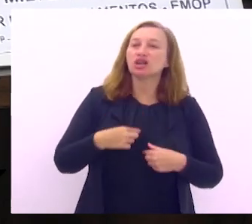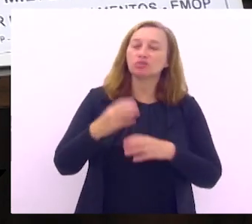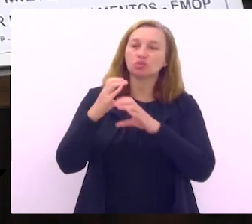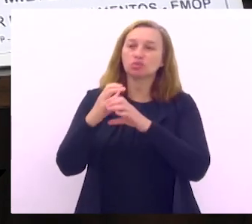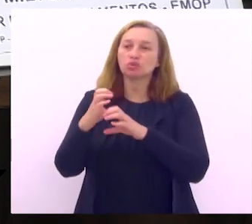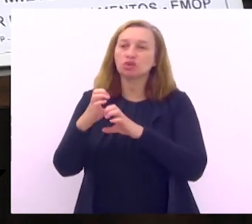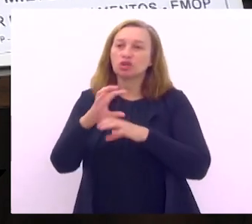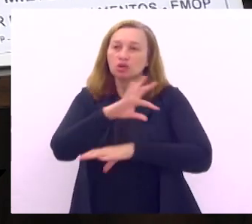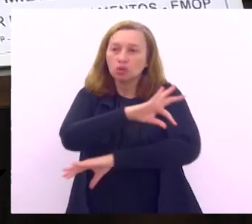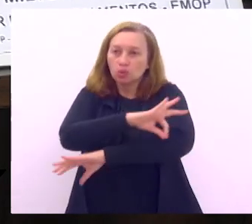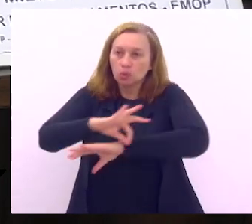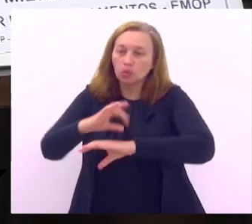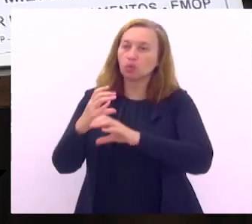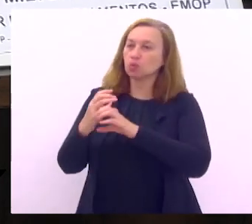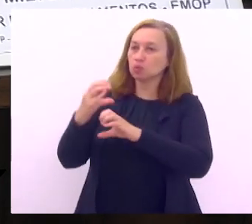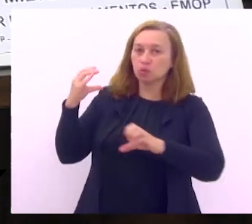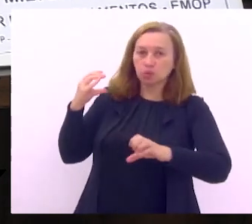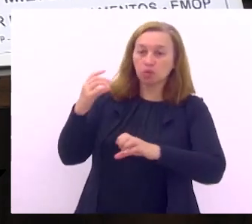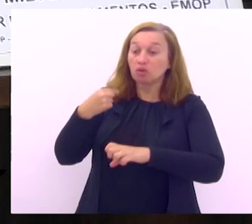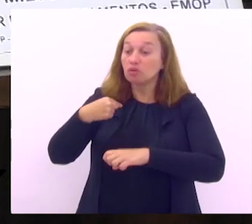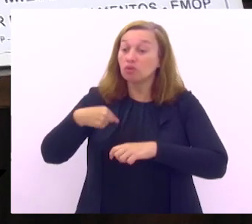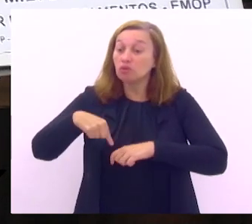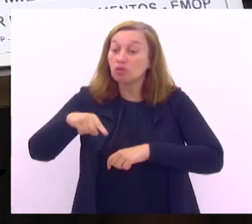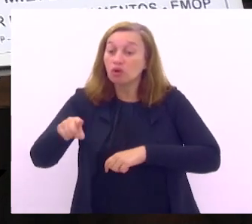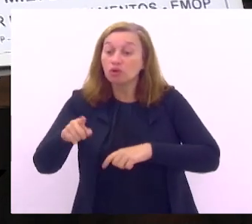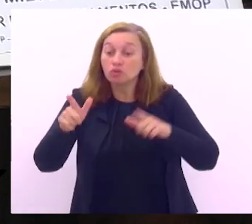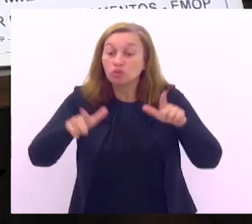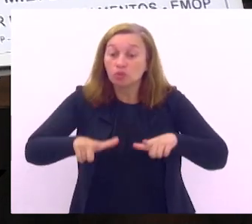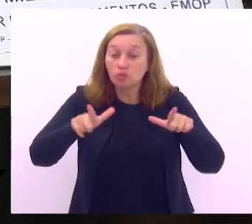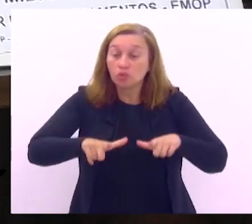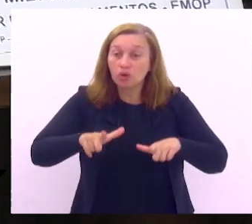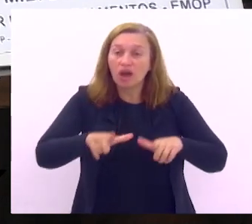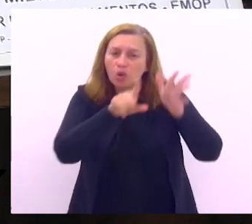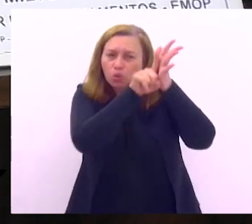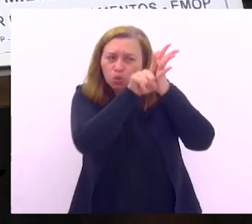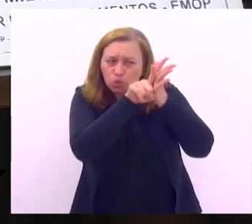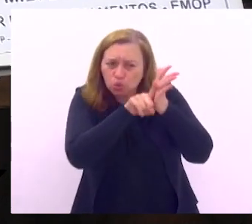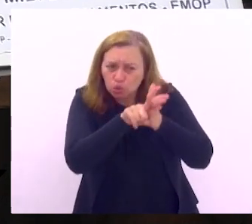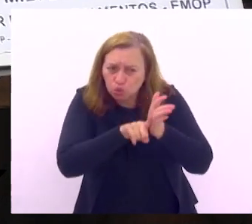os engenheiros foram a campo, fizeram várias